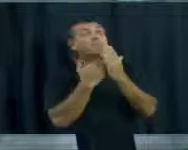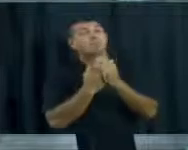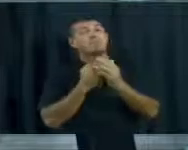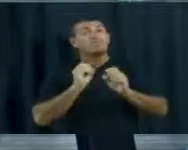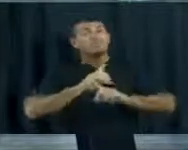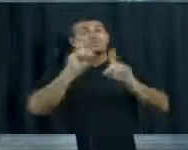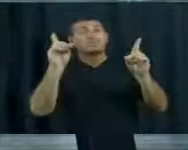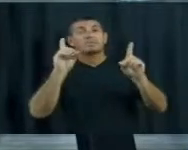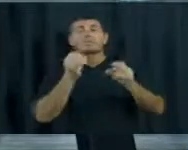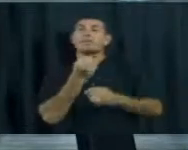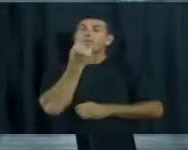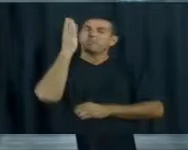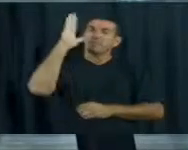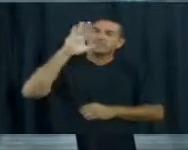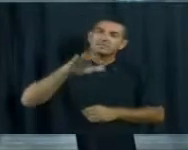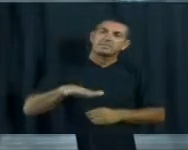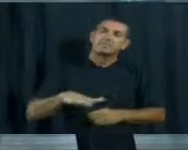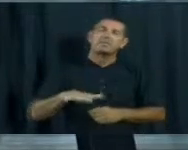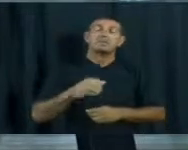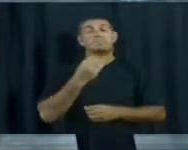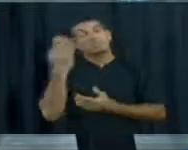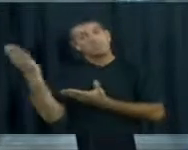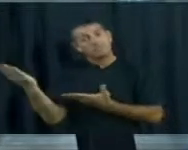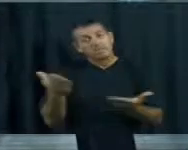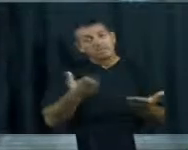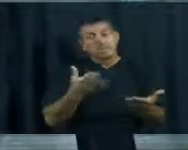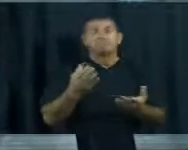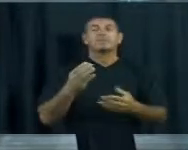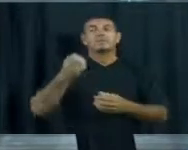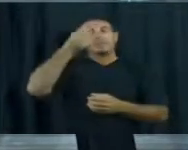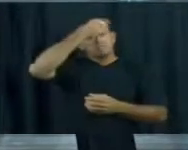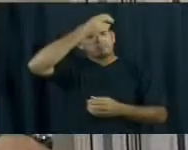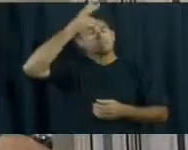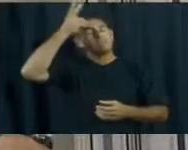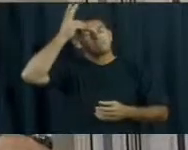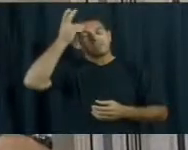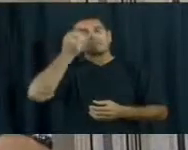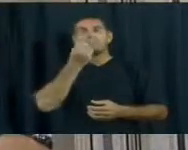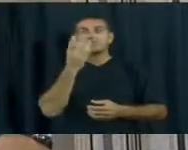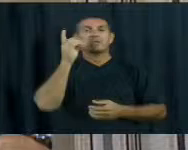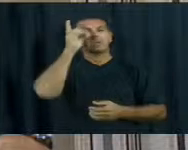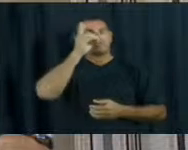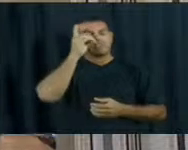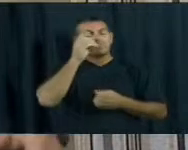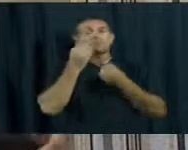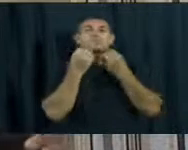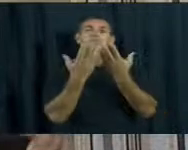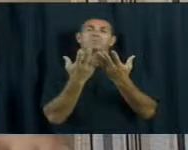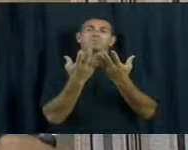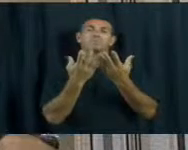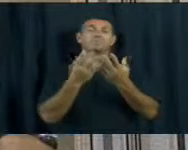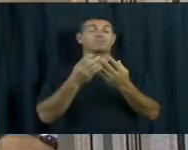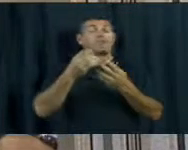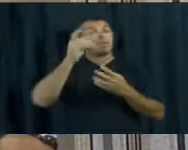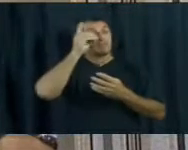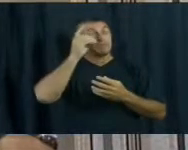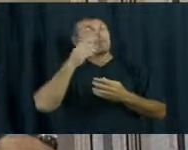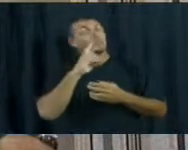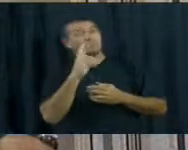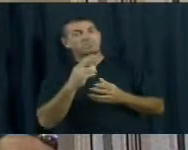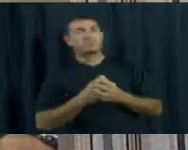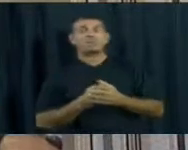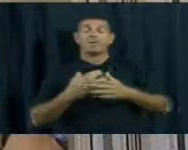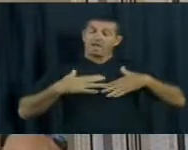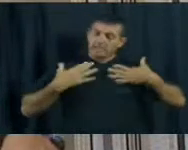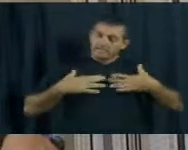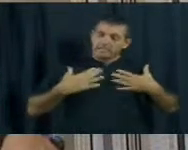com tudo. Vamos dar boa tarde para o nosso convidado, que é o nosso prefeito? Boa tarde, prefeito. Boa tarde, Luciana. É um prazer estar com vocês aqui.